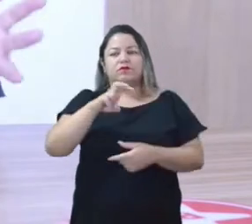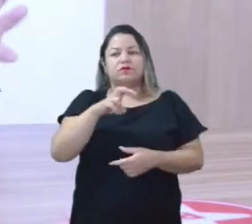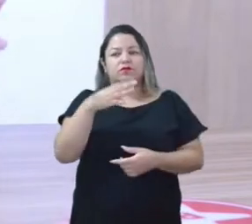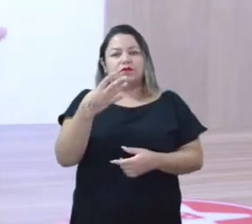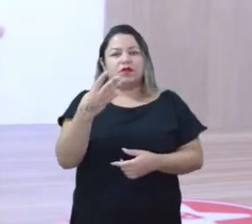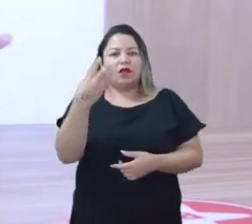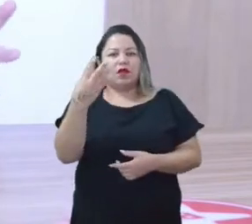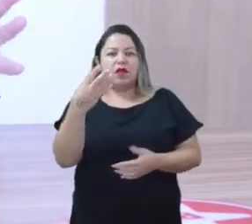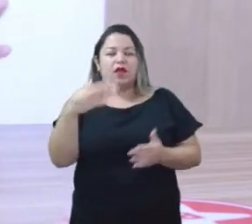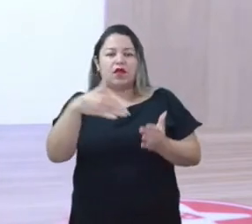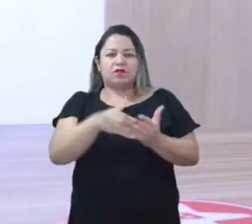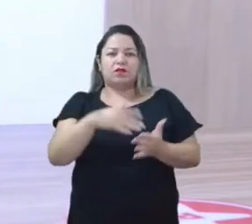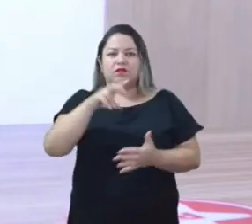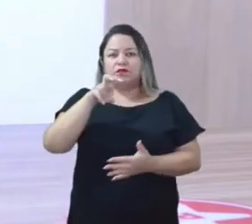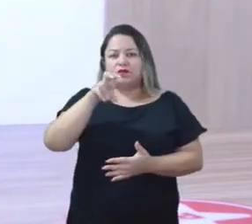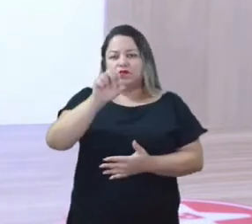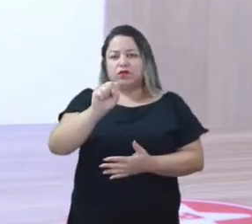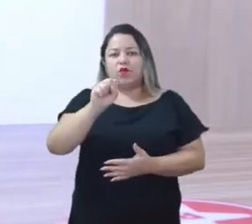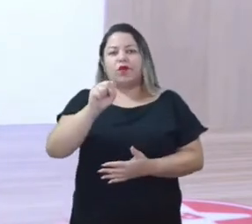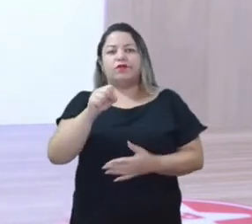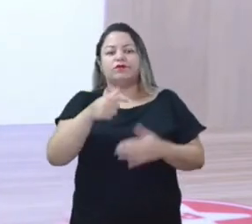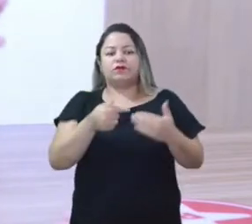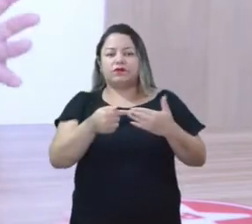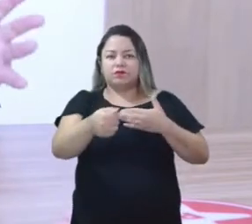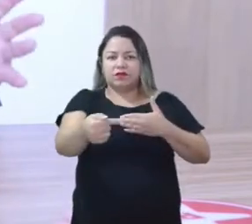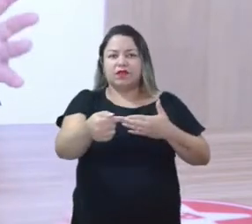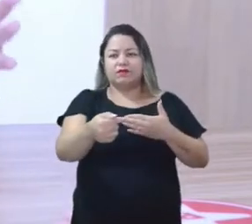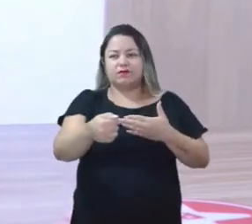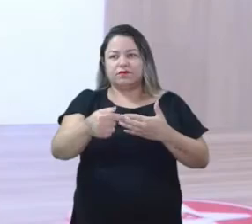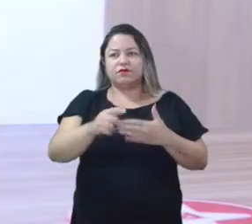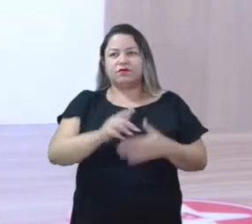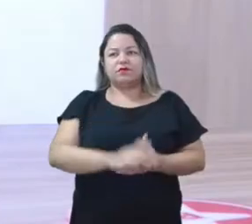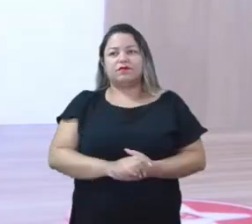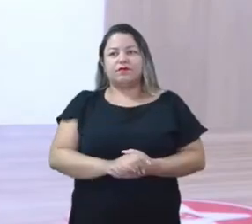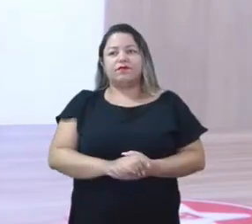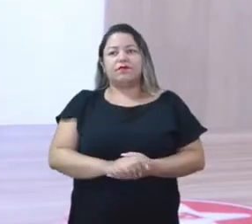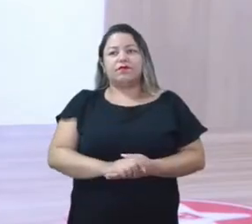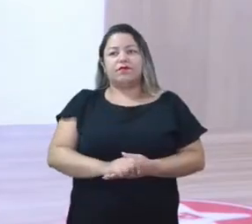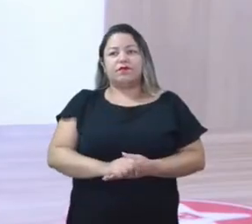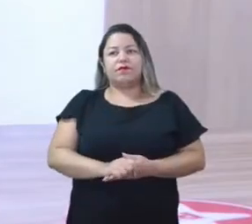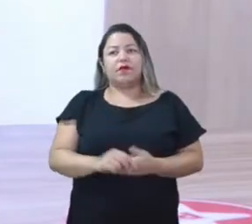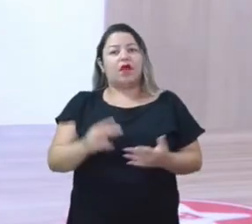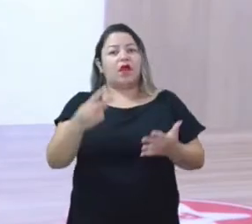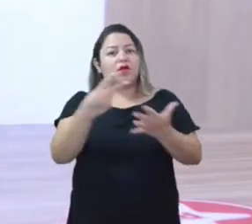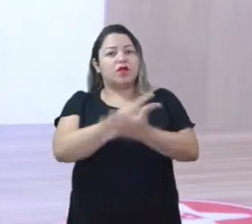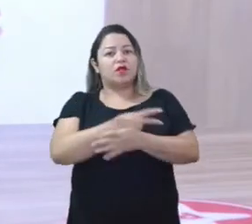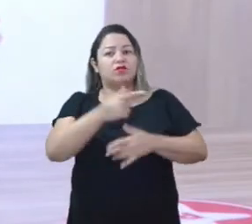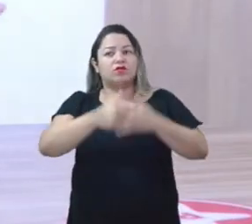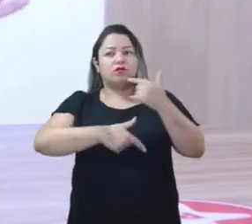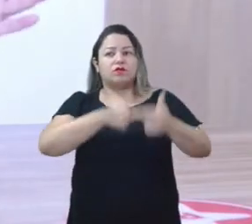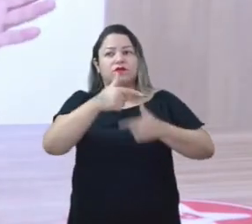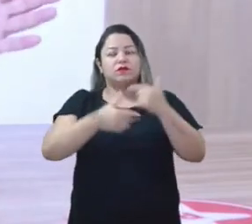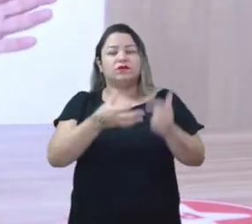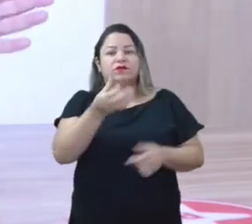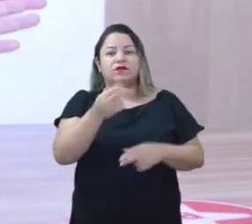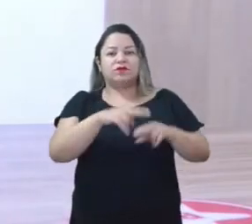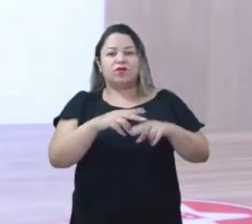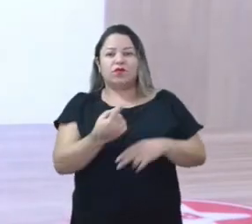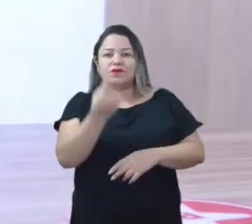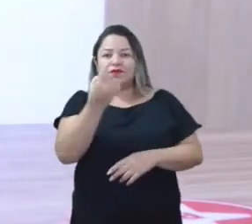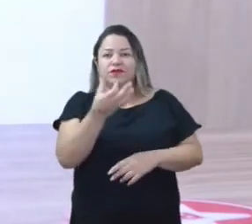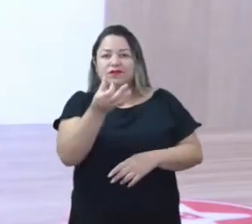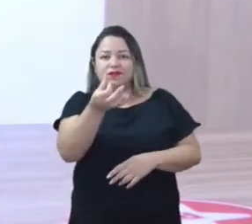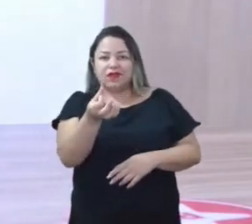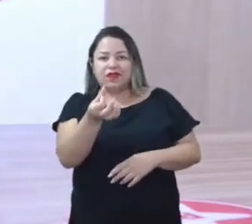54 a 58 horas semanais. E eu cheguei a ter jornada de trabalho nem 6x1, 6,5